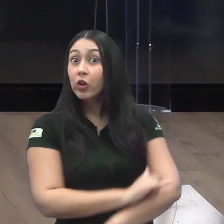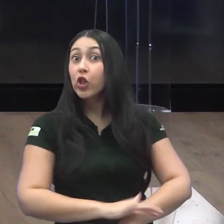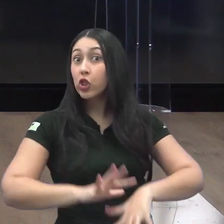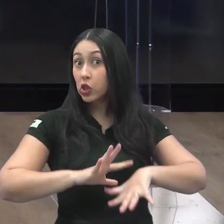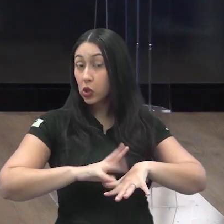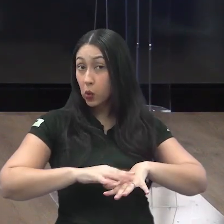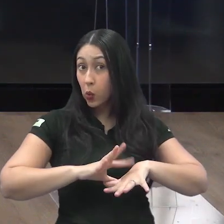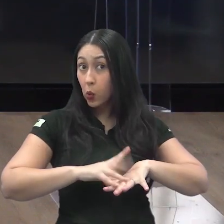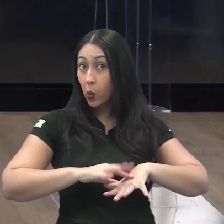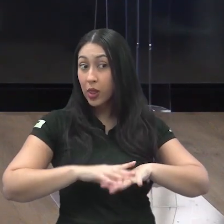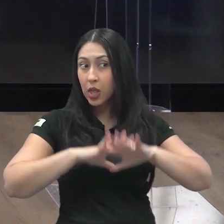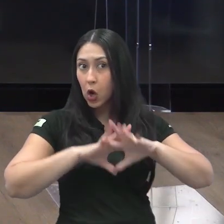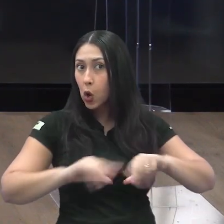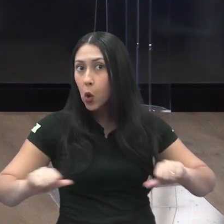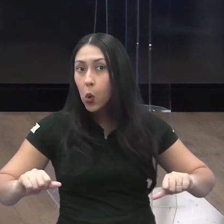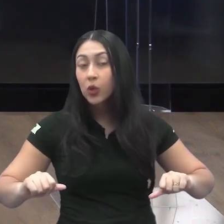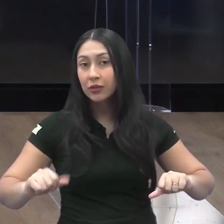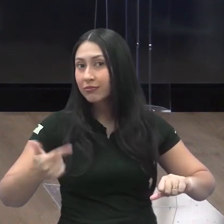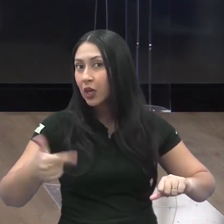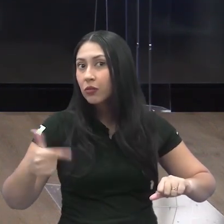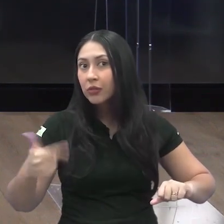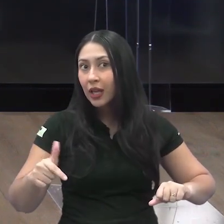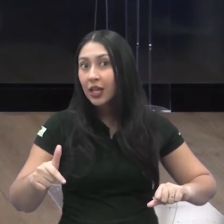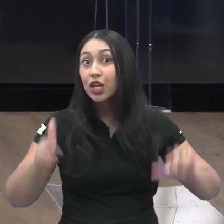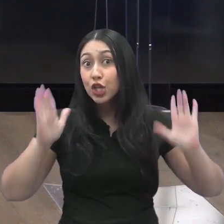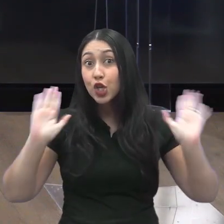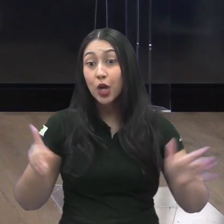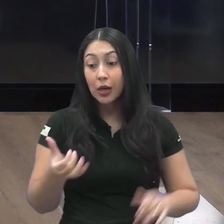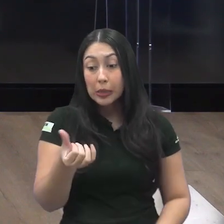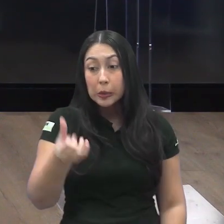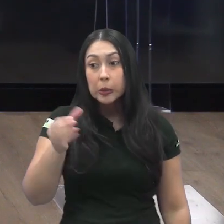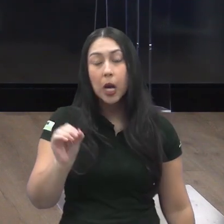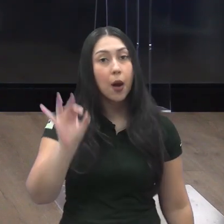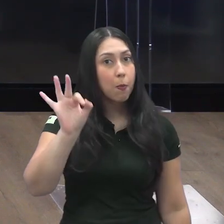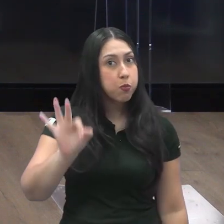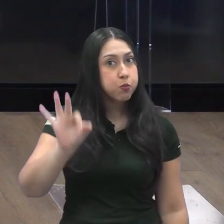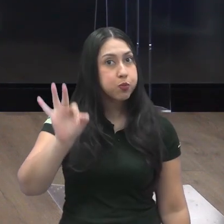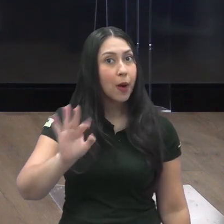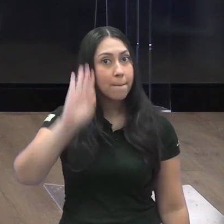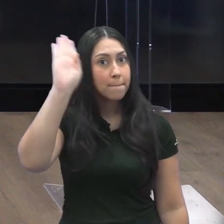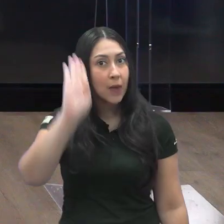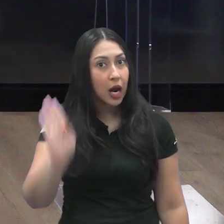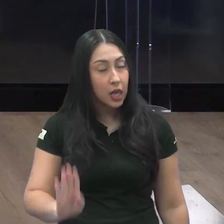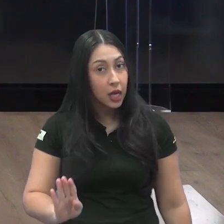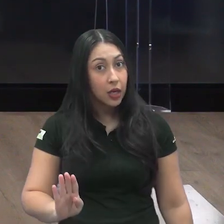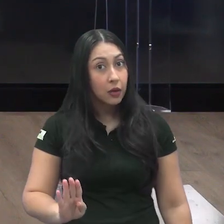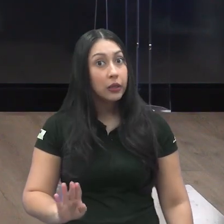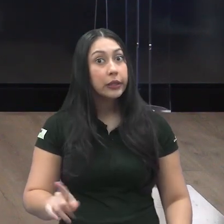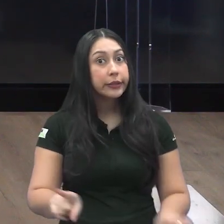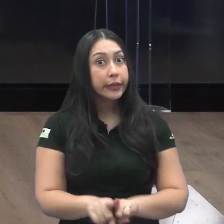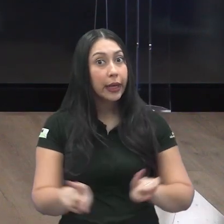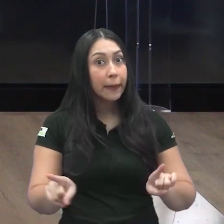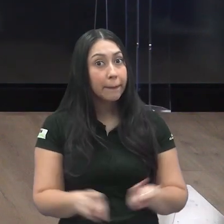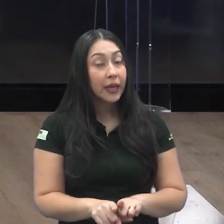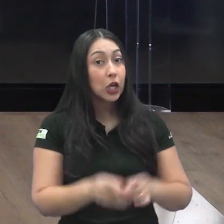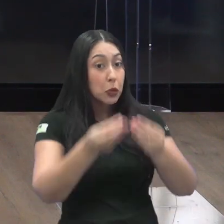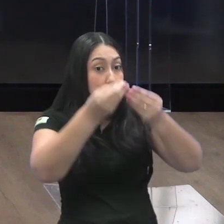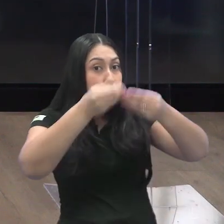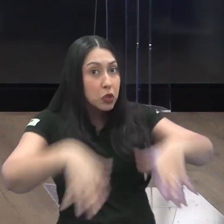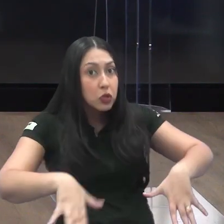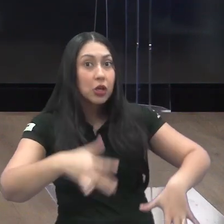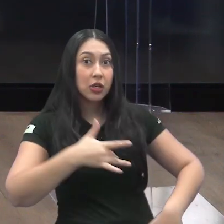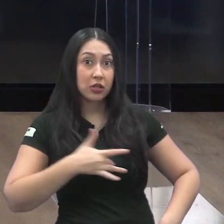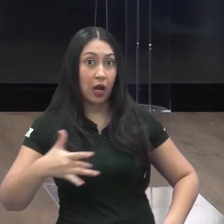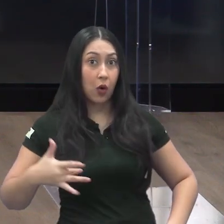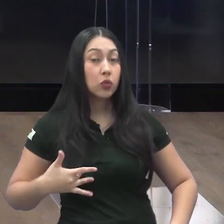uma doença crônica que atinge mais de 60% dos brasileiros e aumenta o risco de problemas graves